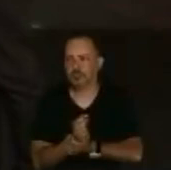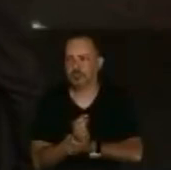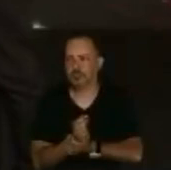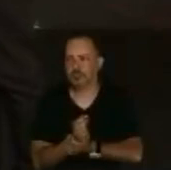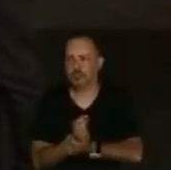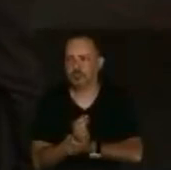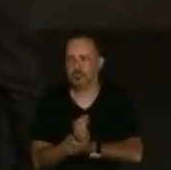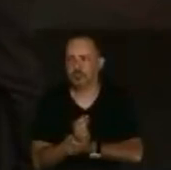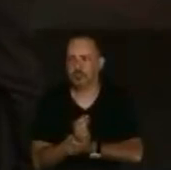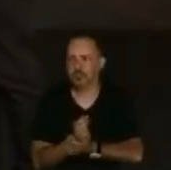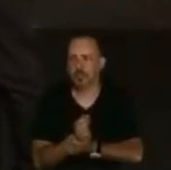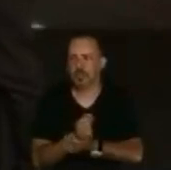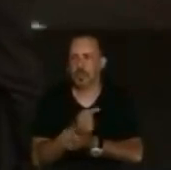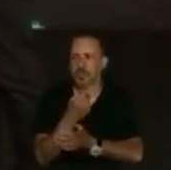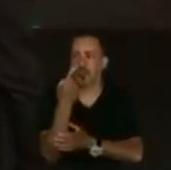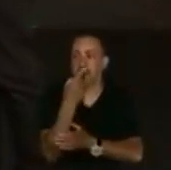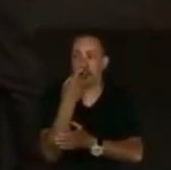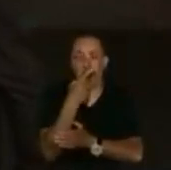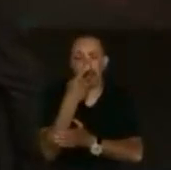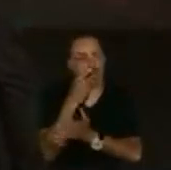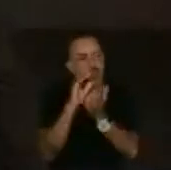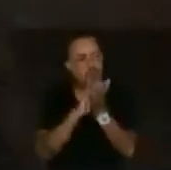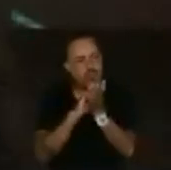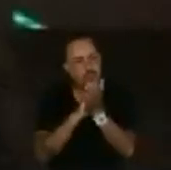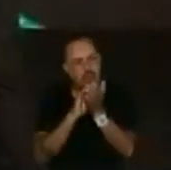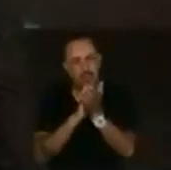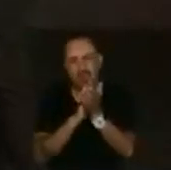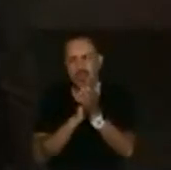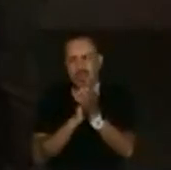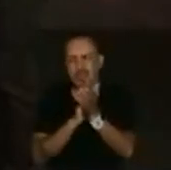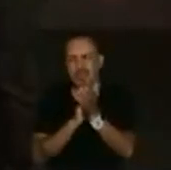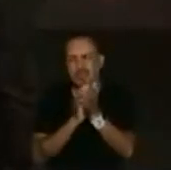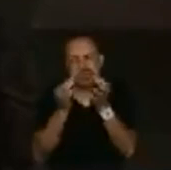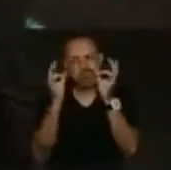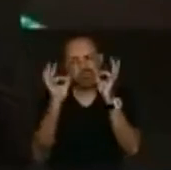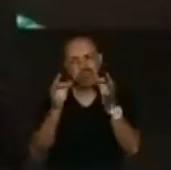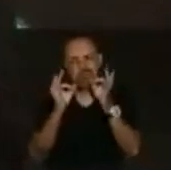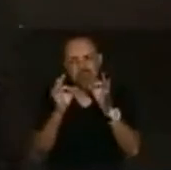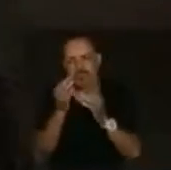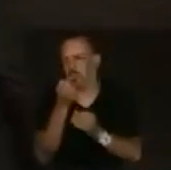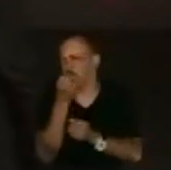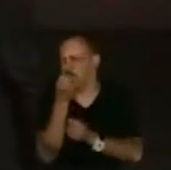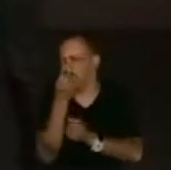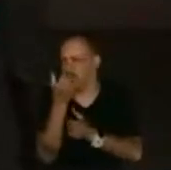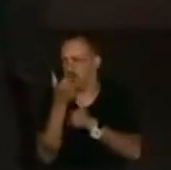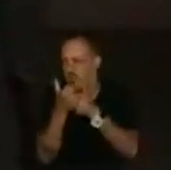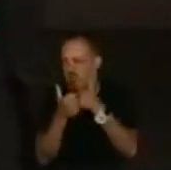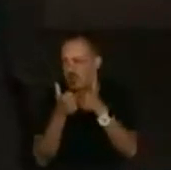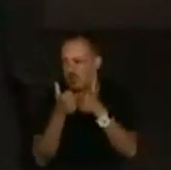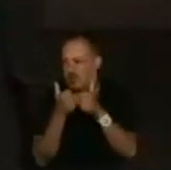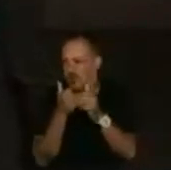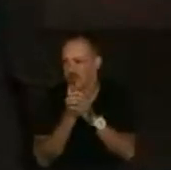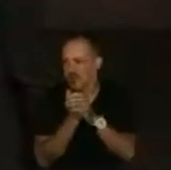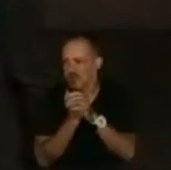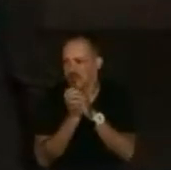Bom, Bruno, primeiro, te dar os parabéns aí pela condução brilhante, bem bacana mesmo. Pode não ter me chamado